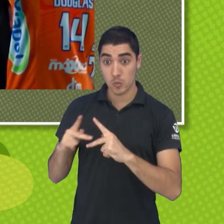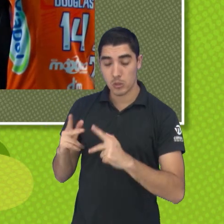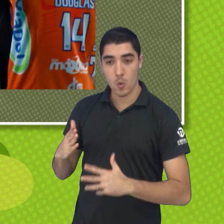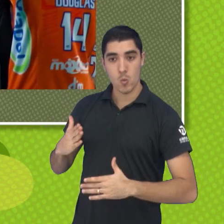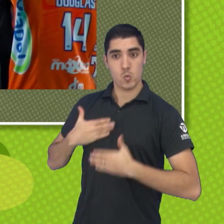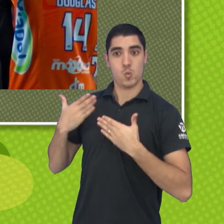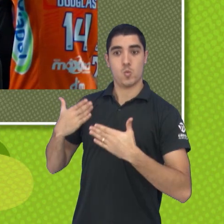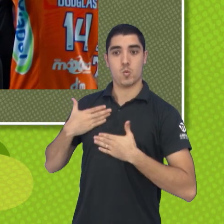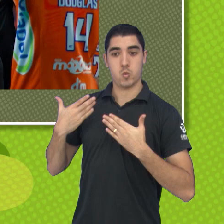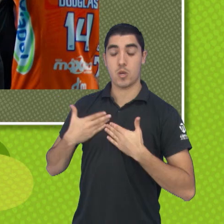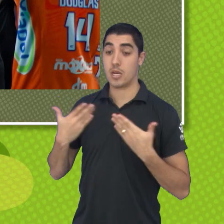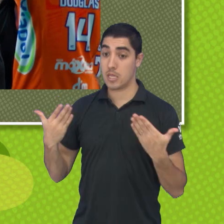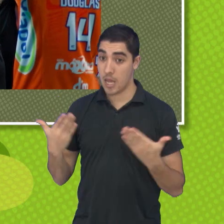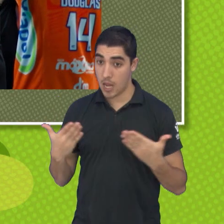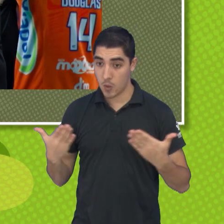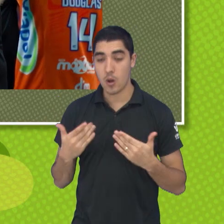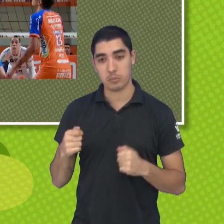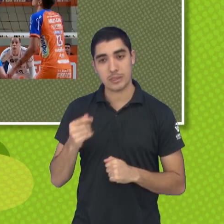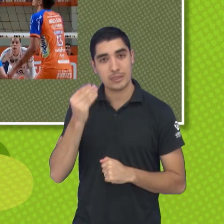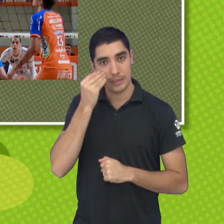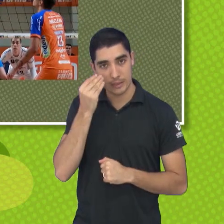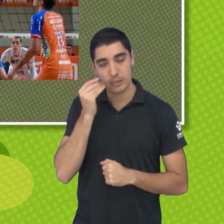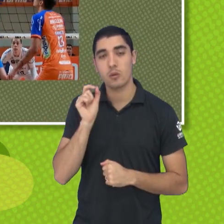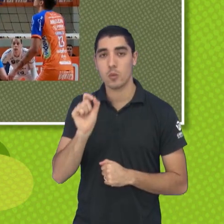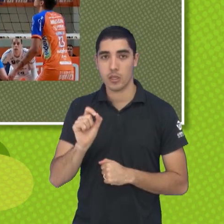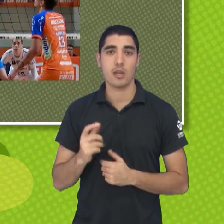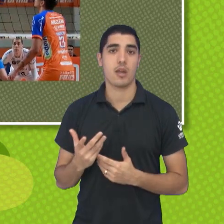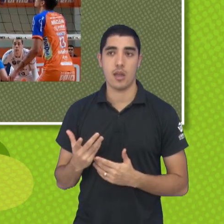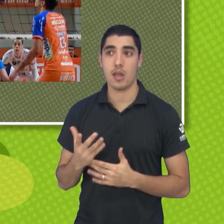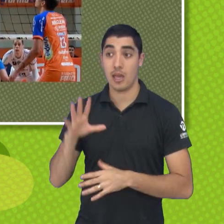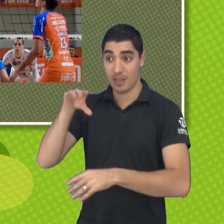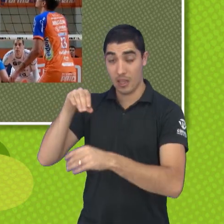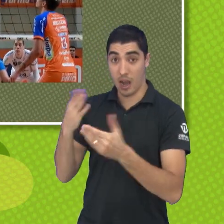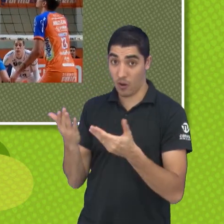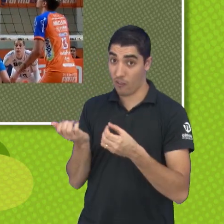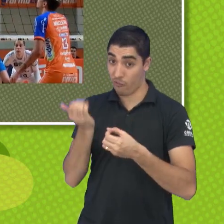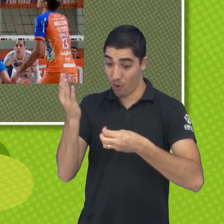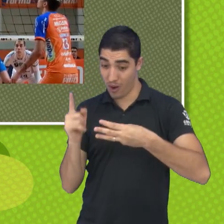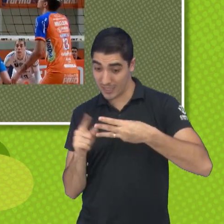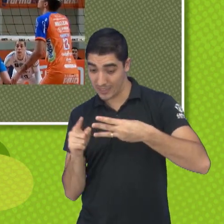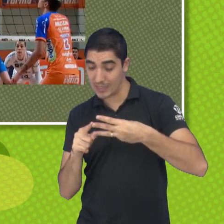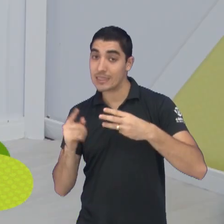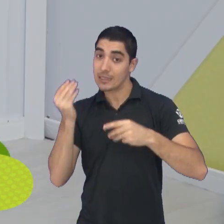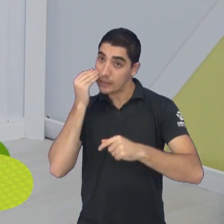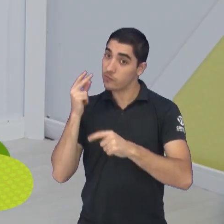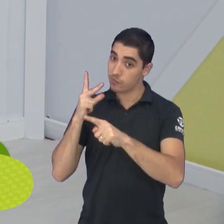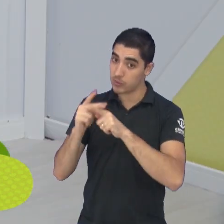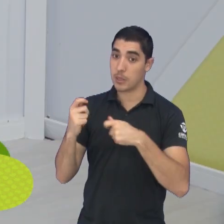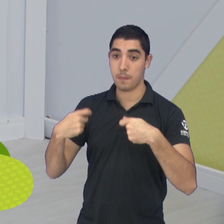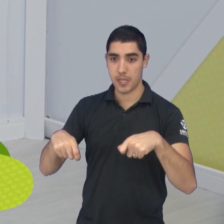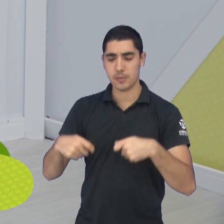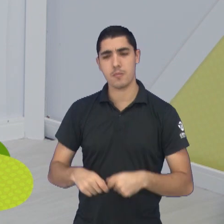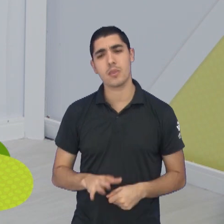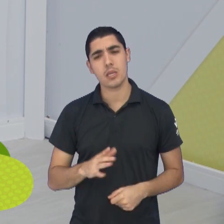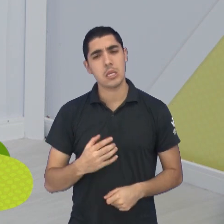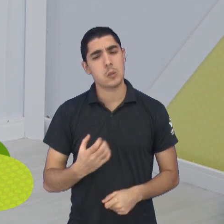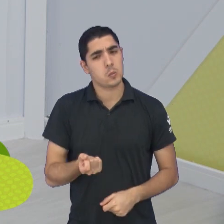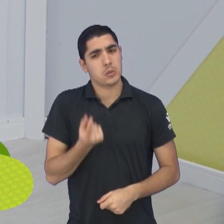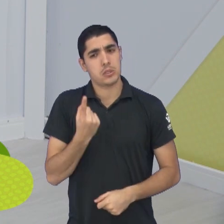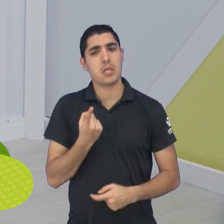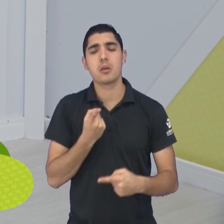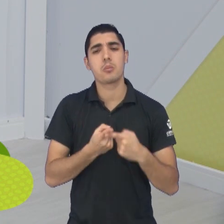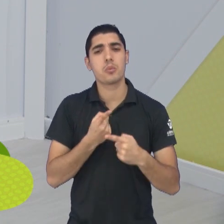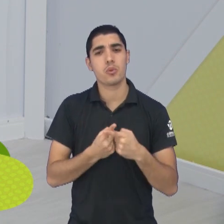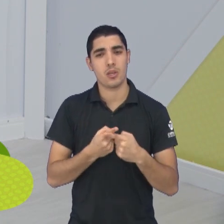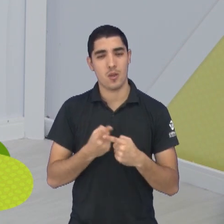tem que reverter, ou tem que vencer fora de casa para trazer essa decisão do terceiro jogo. O gozado é que no último jogo